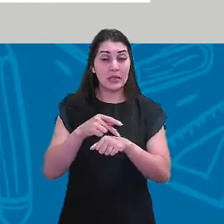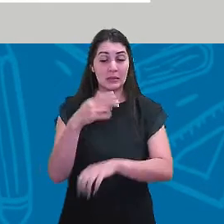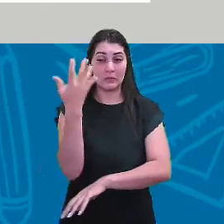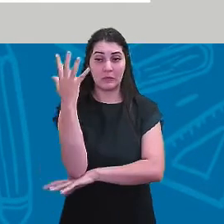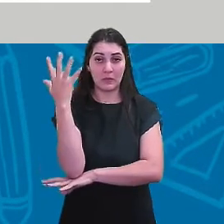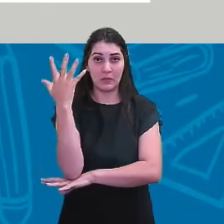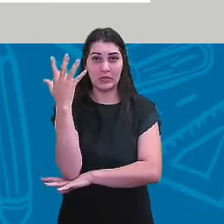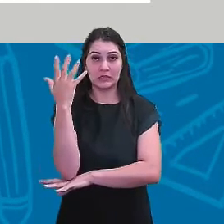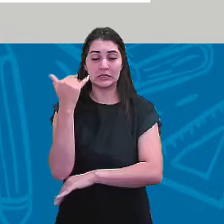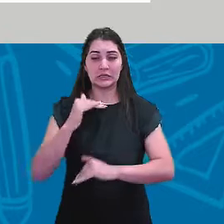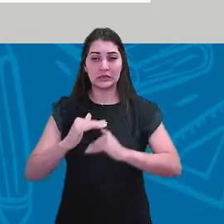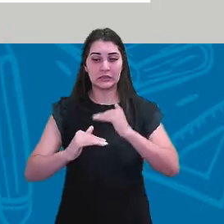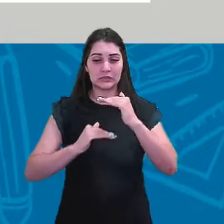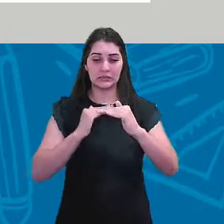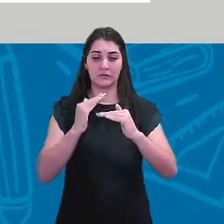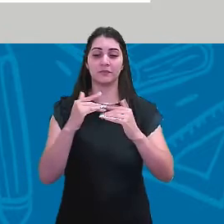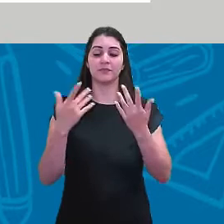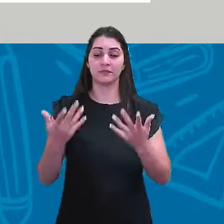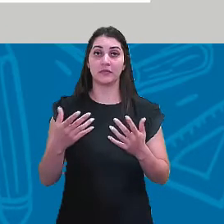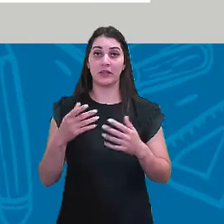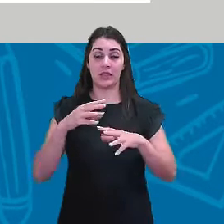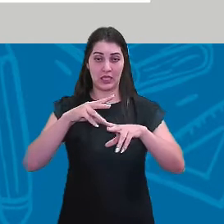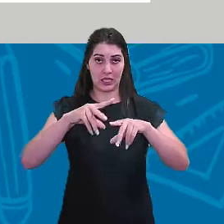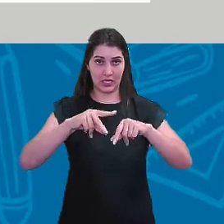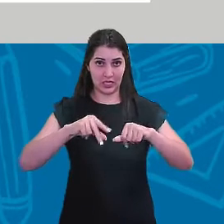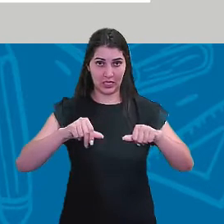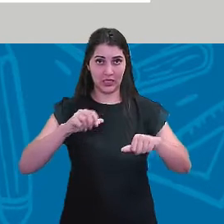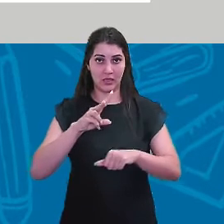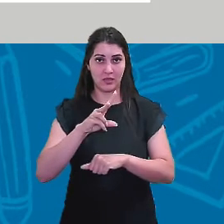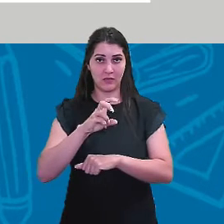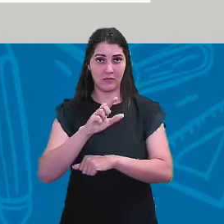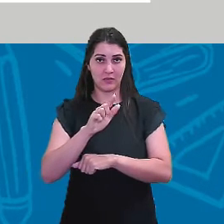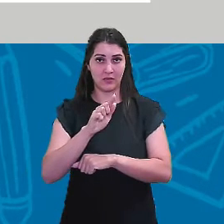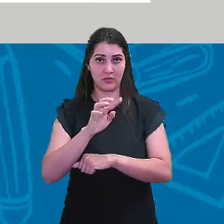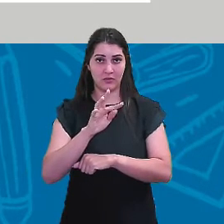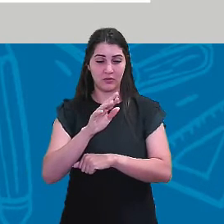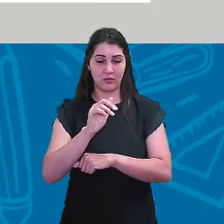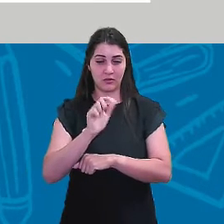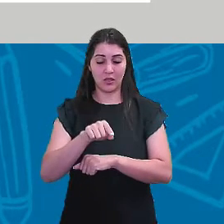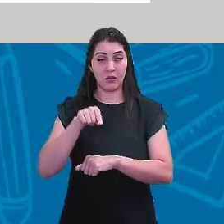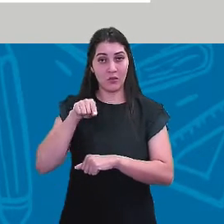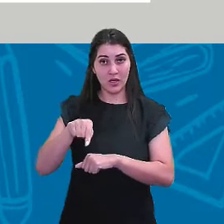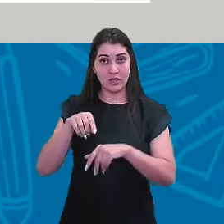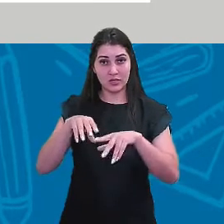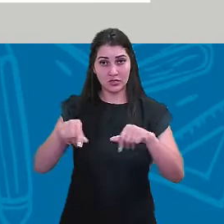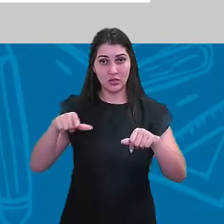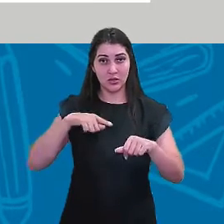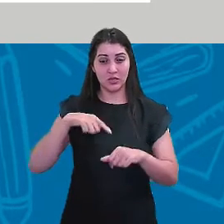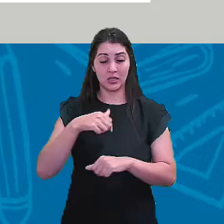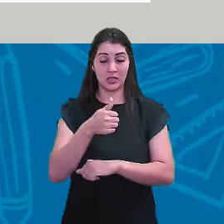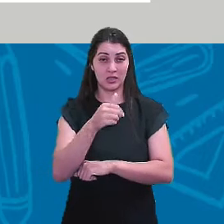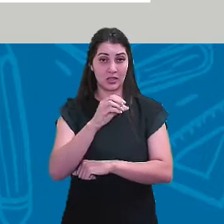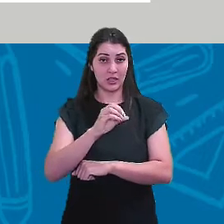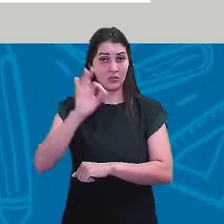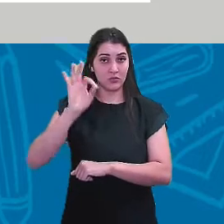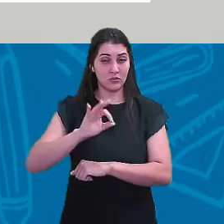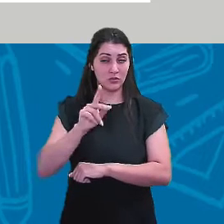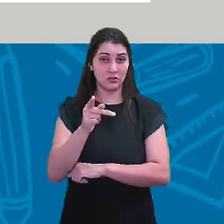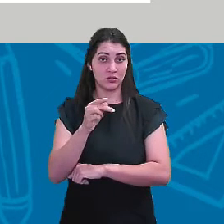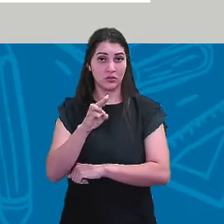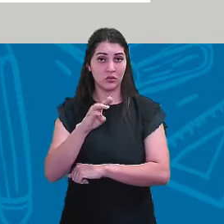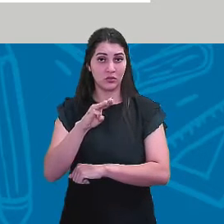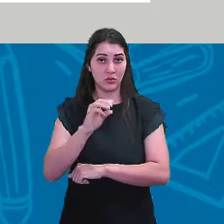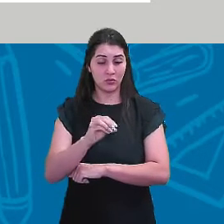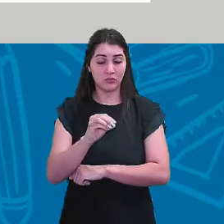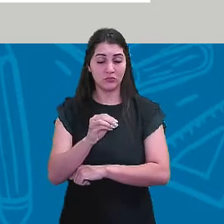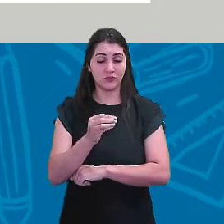Também chamada de terra vegetal. É rica em humus. Esse solo contém cerca de 10% de humus e é bastante fértil.